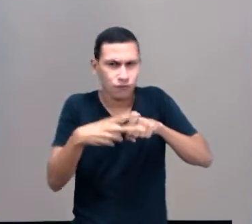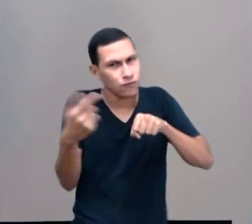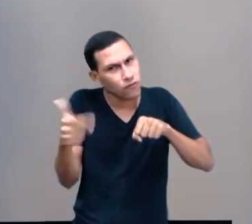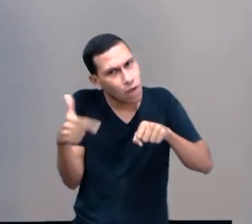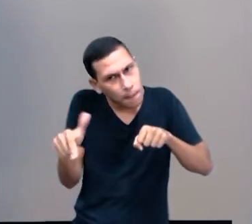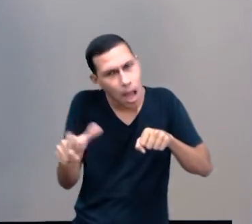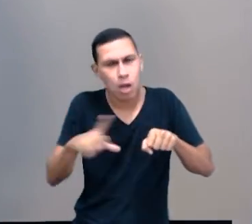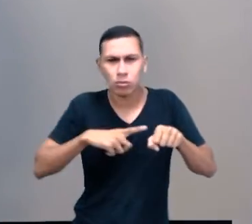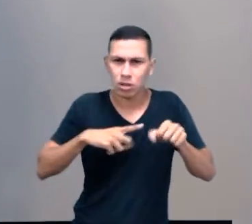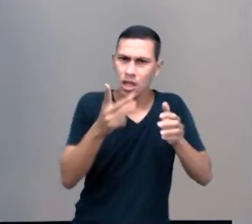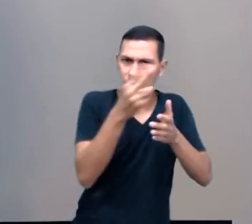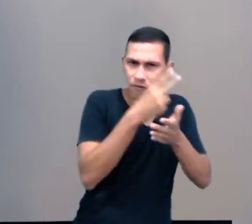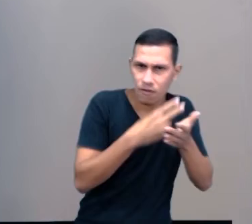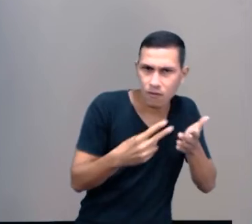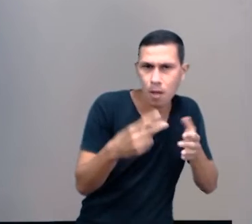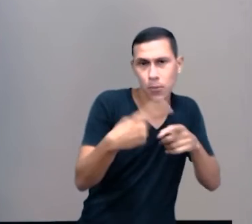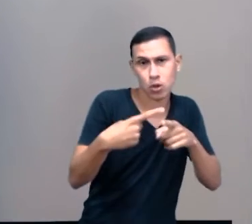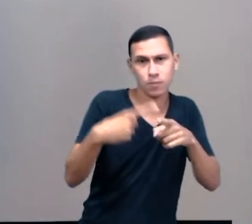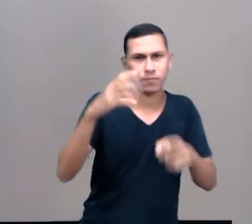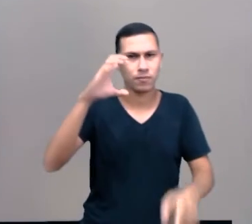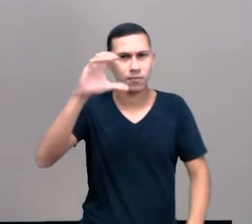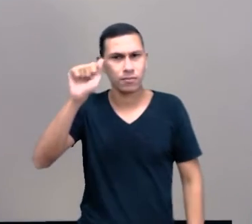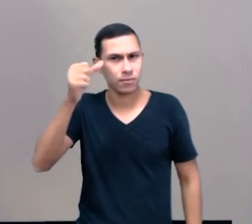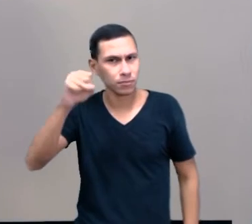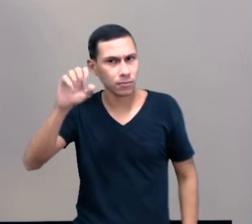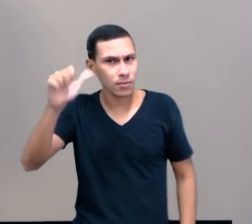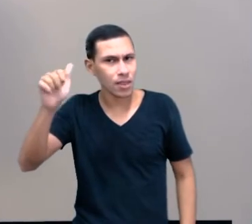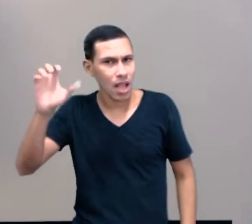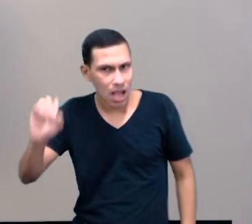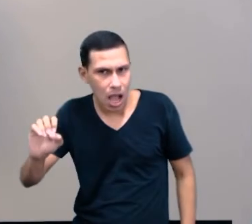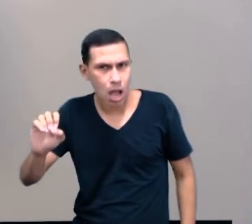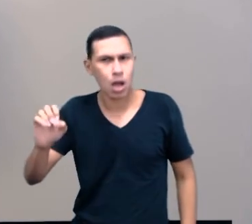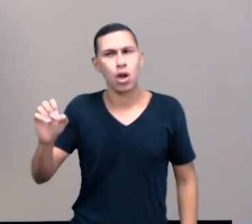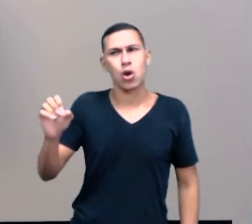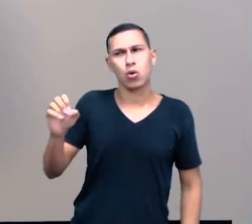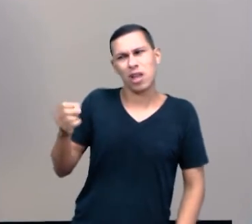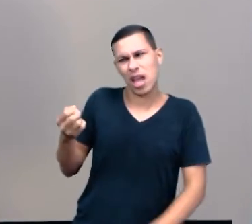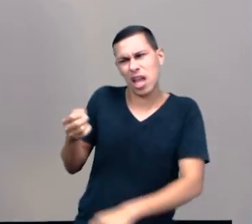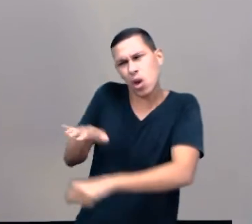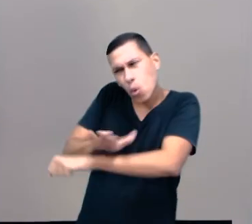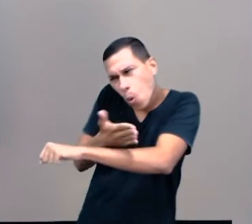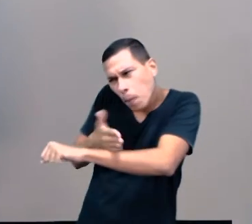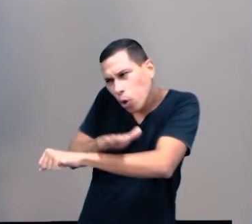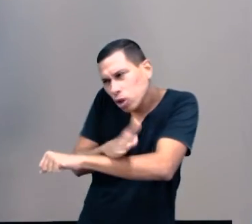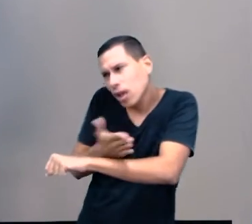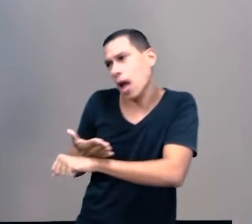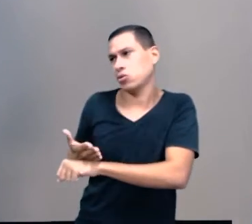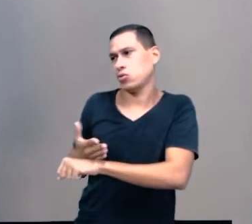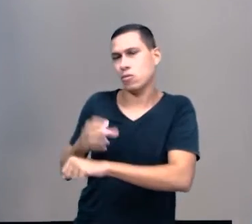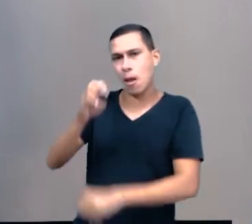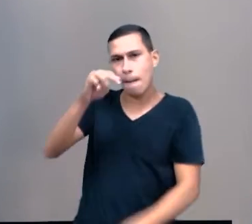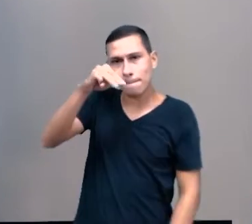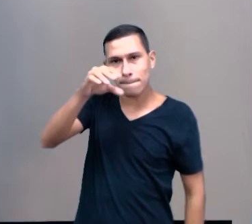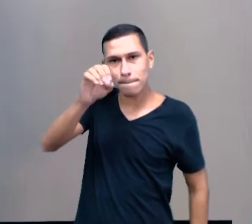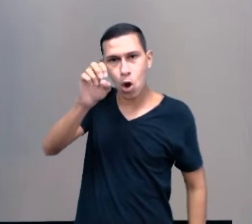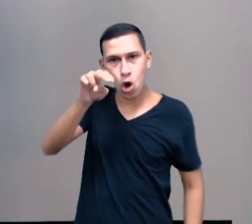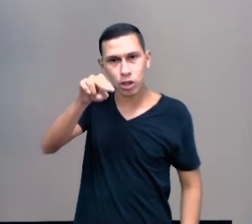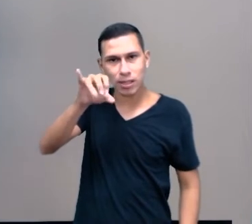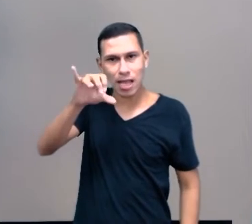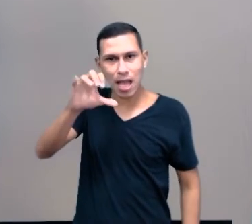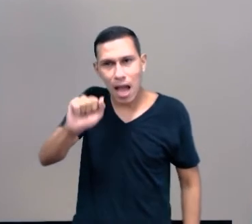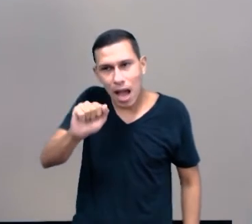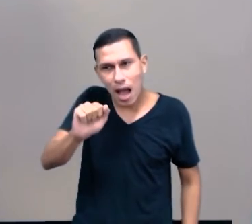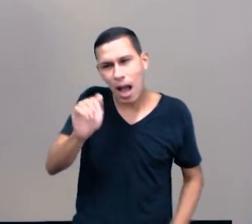meio incomodado com o som, né, da Magali, talvez ela não esteja cantando muito bem, e aí a Mônica sussurrando para o